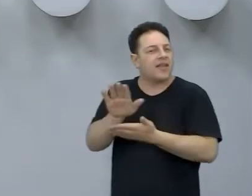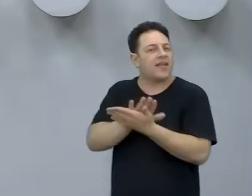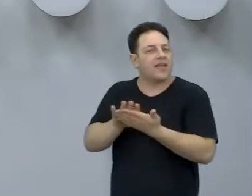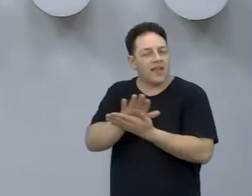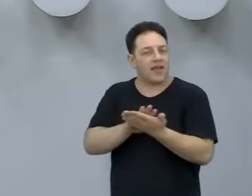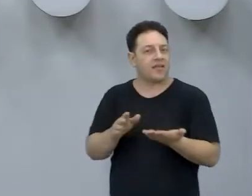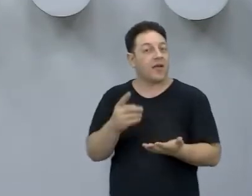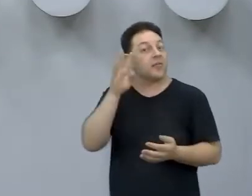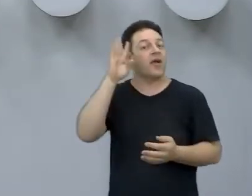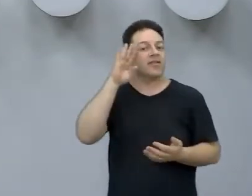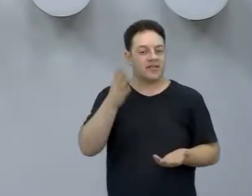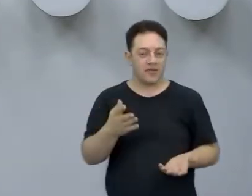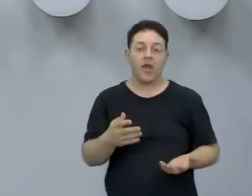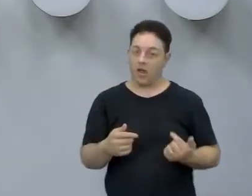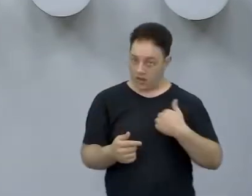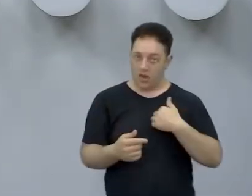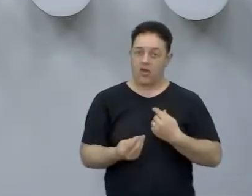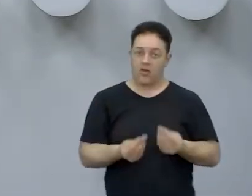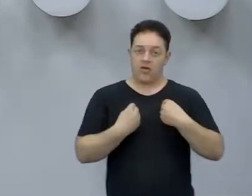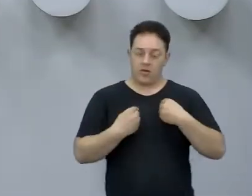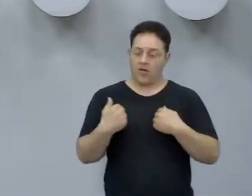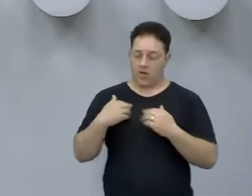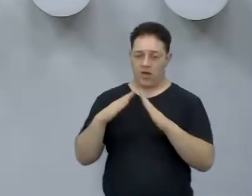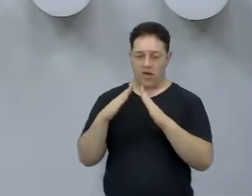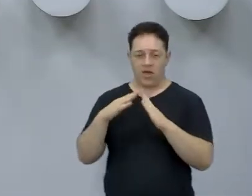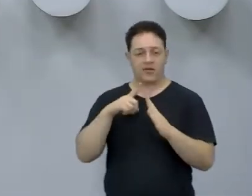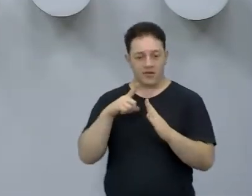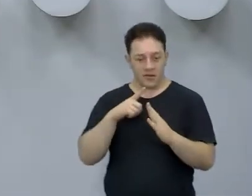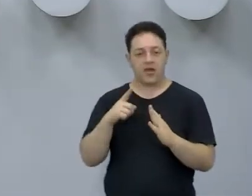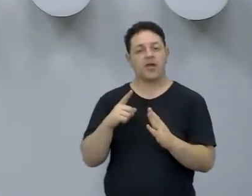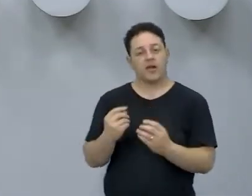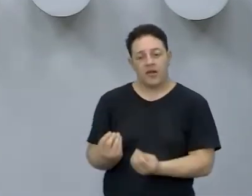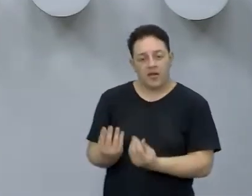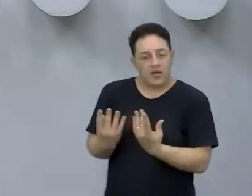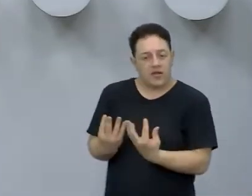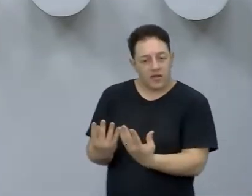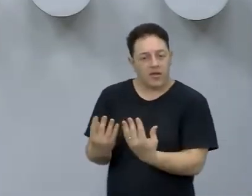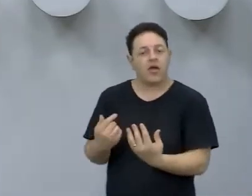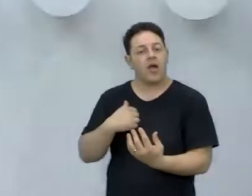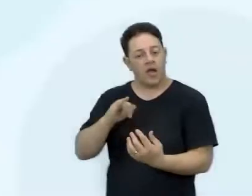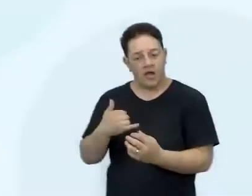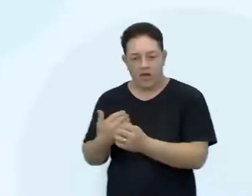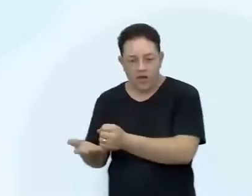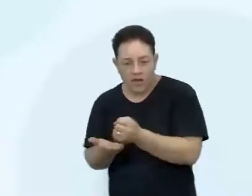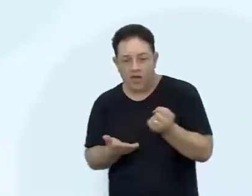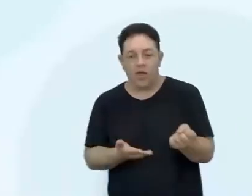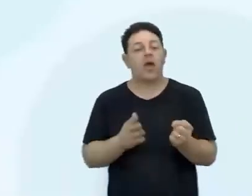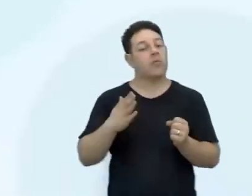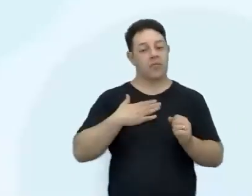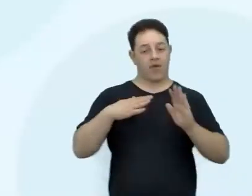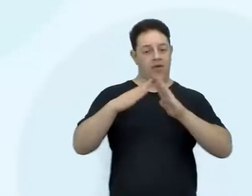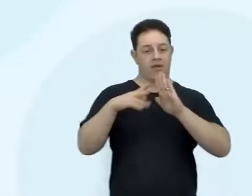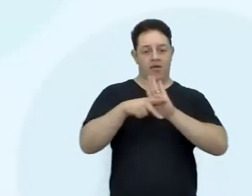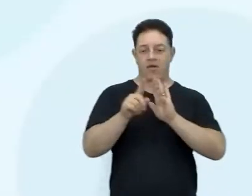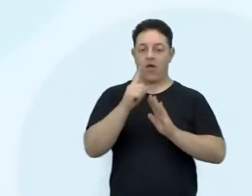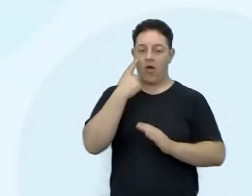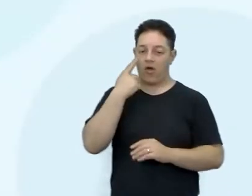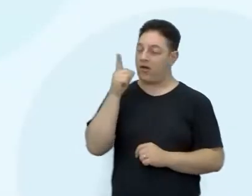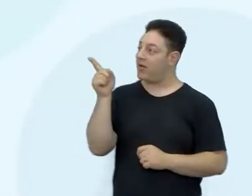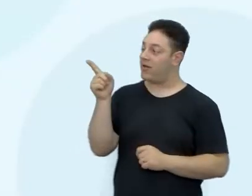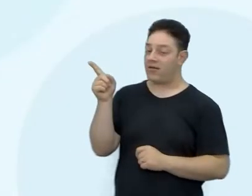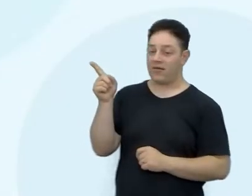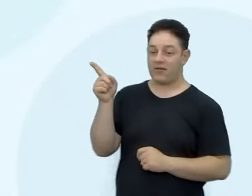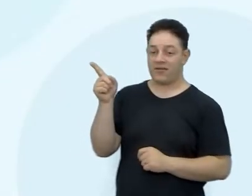mão. Eu me beneficio de uma horta, não está na minha casa, né? Está na casa da minha sogra. Mas olha a colheita